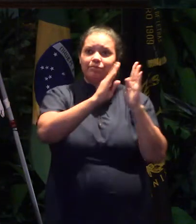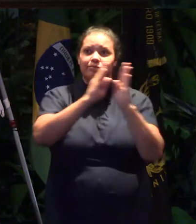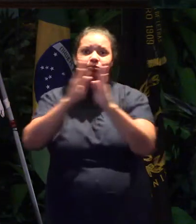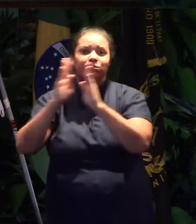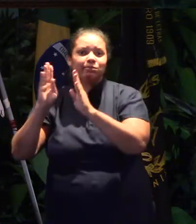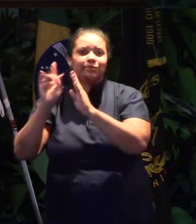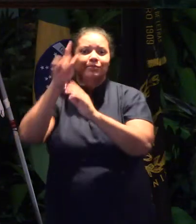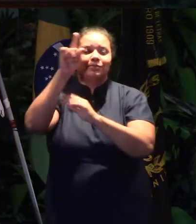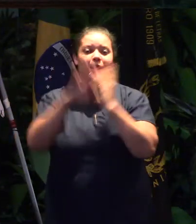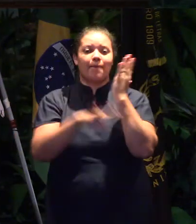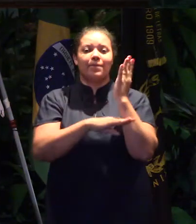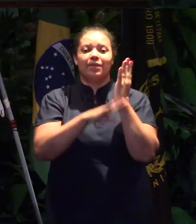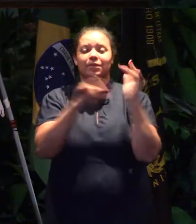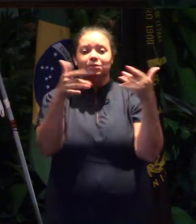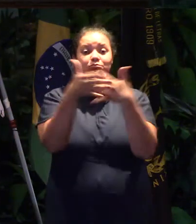centro de BH.